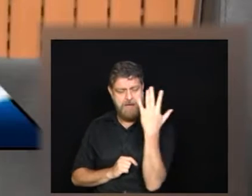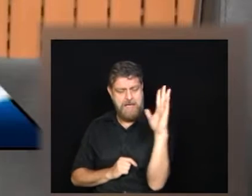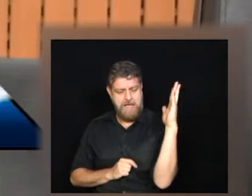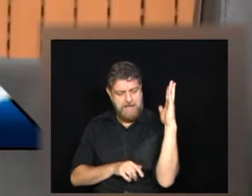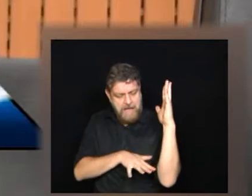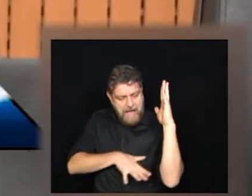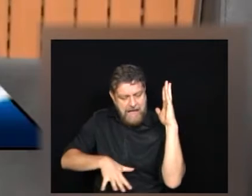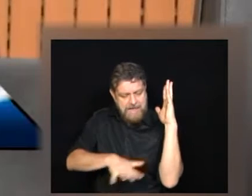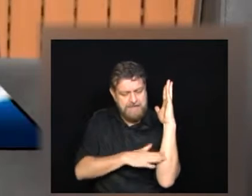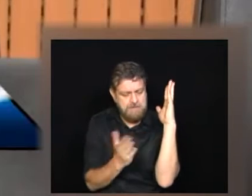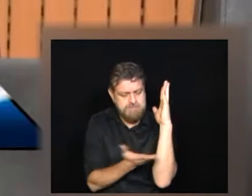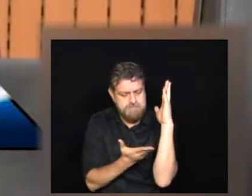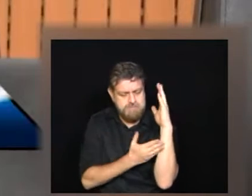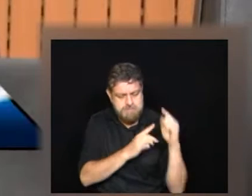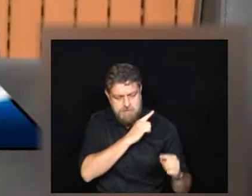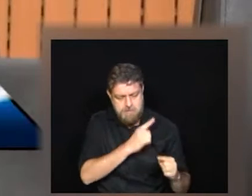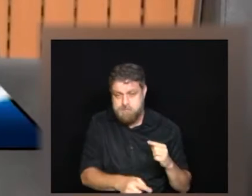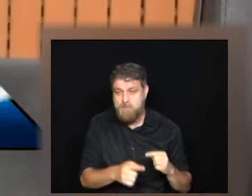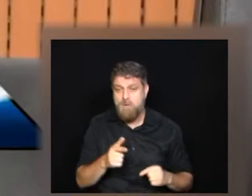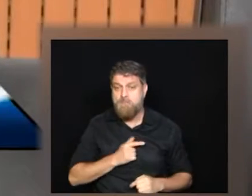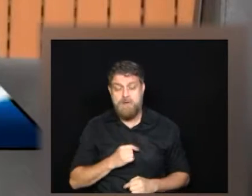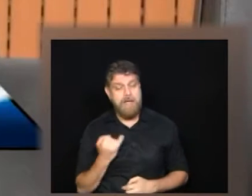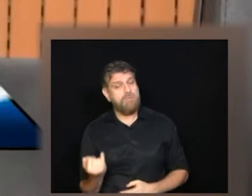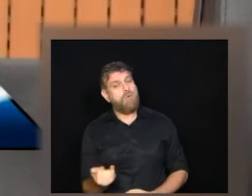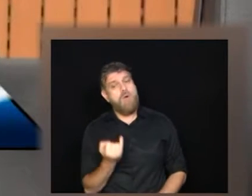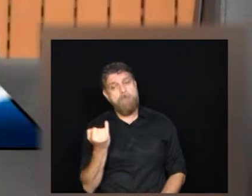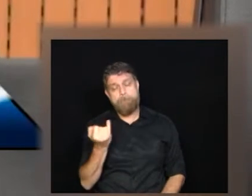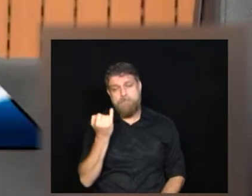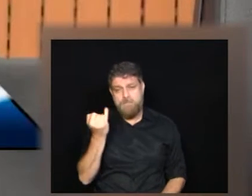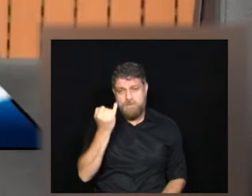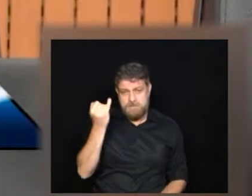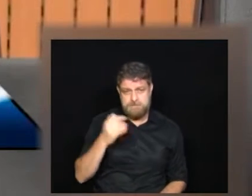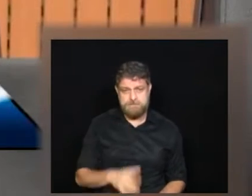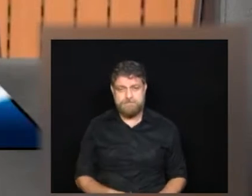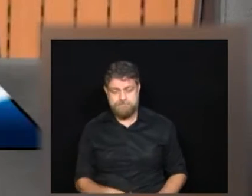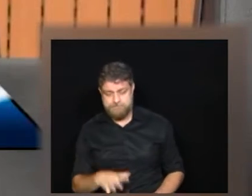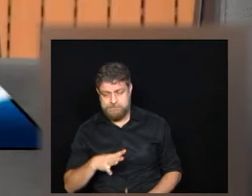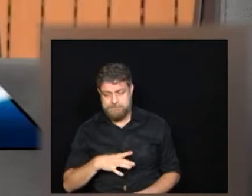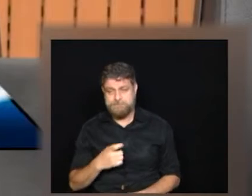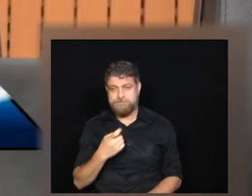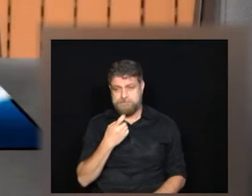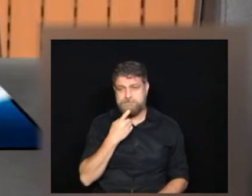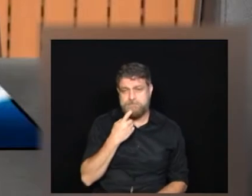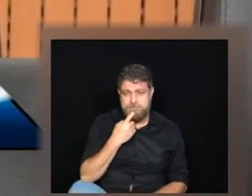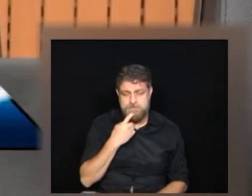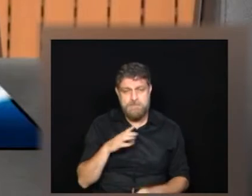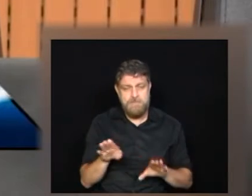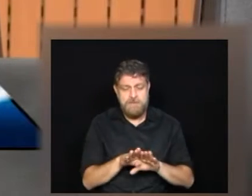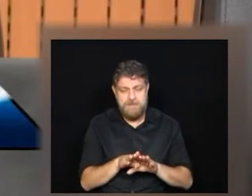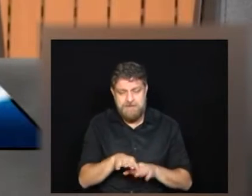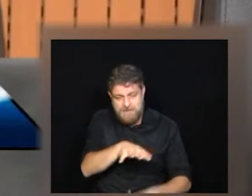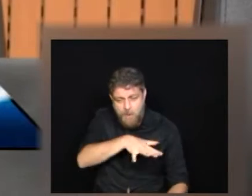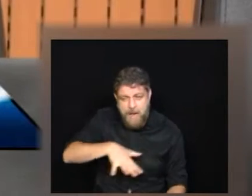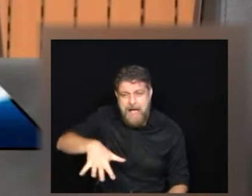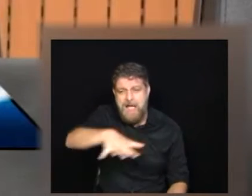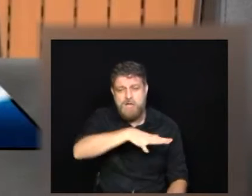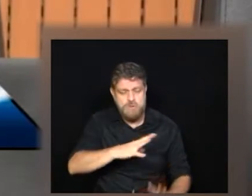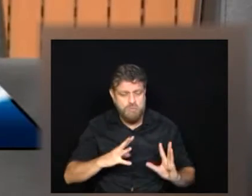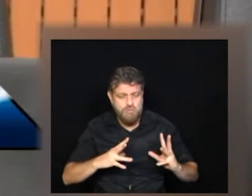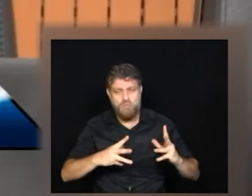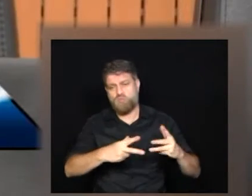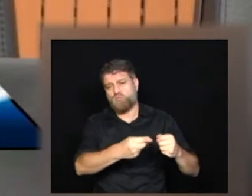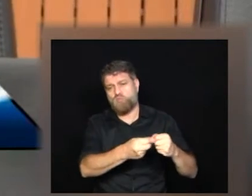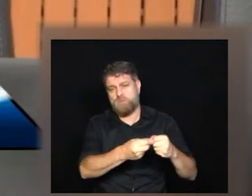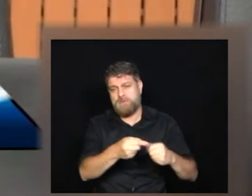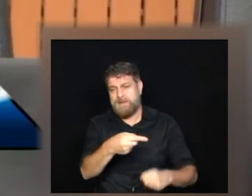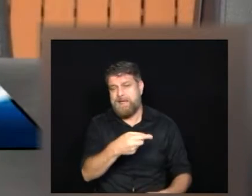preservação ambiental, ela é de extrema importância, né? Para o município de Campinas e toda a região. Eu costumo dizer